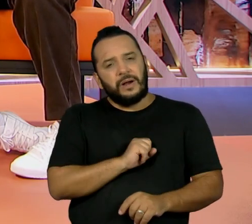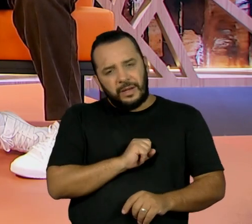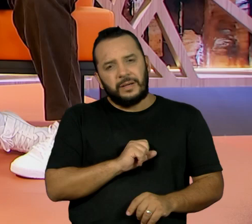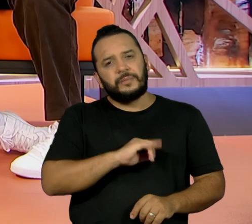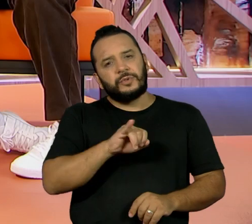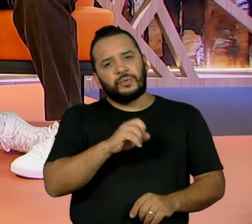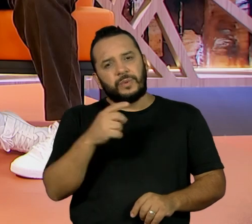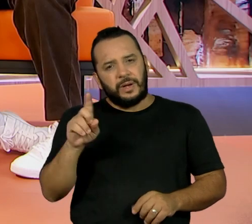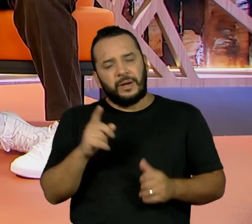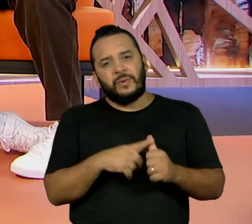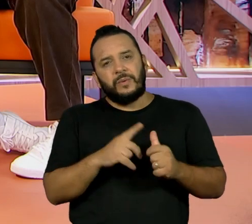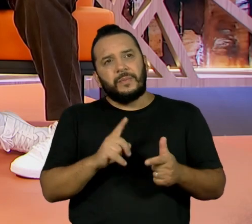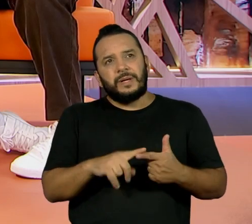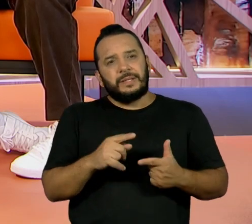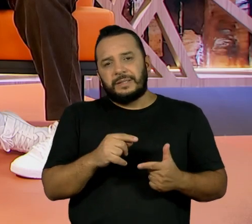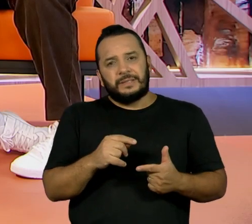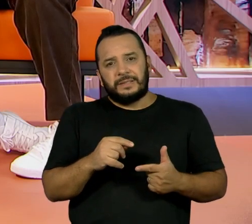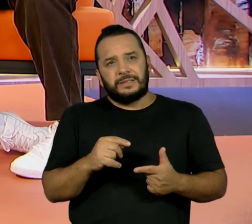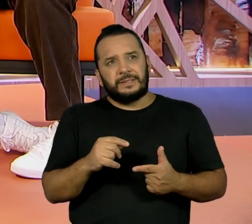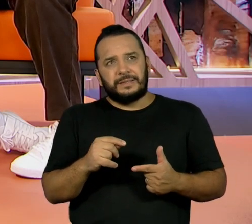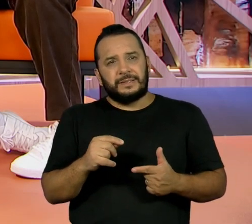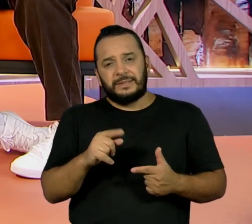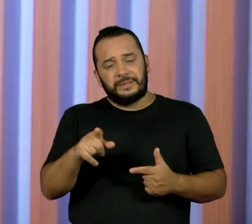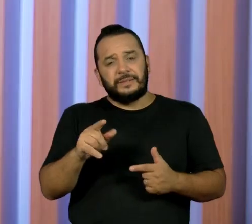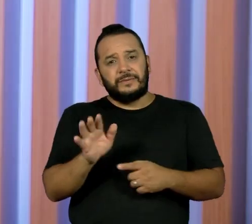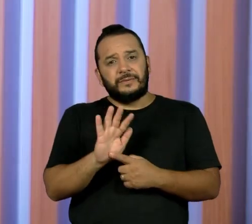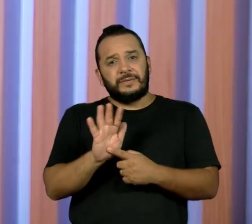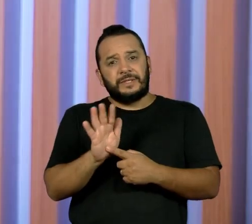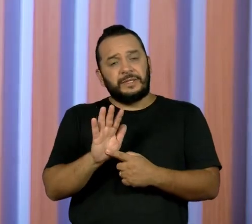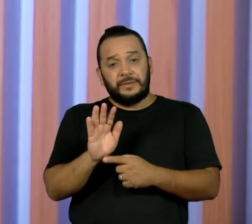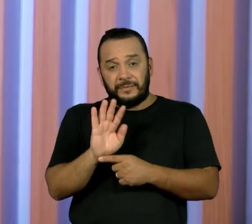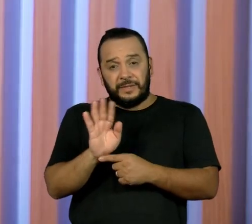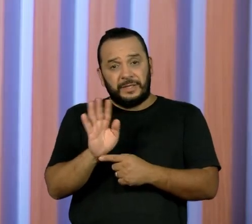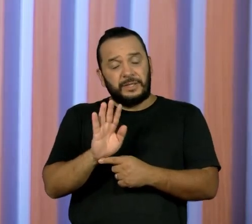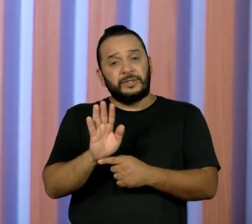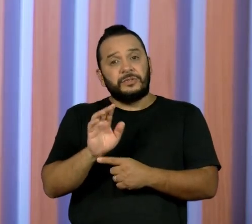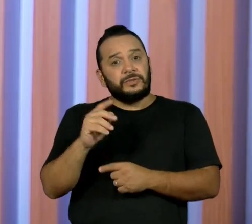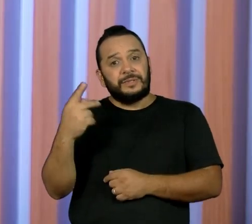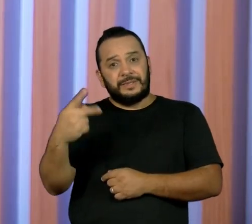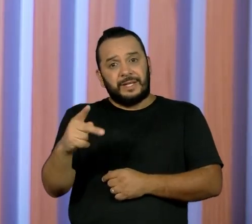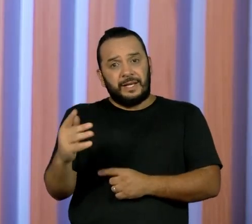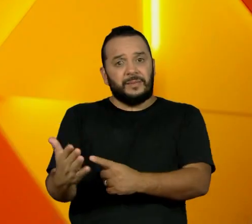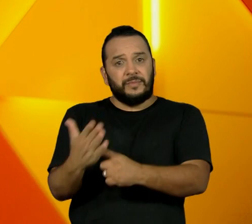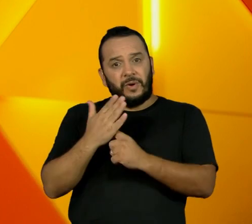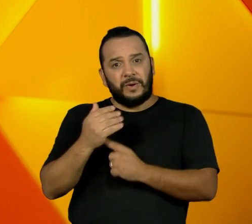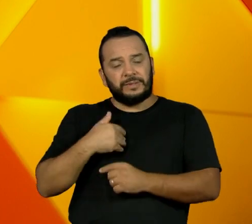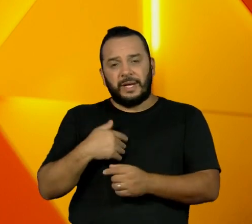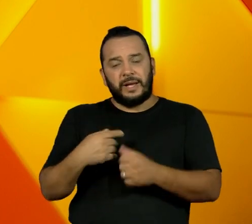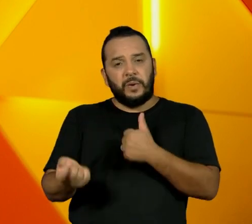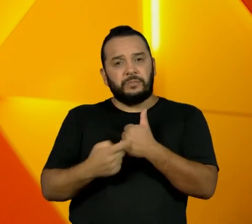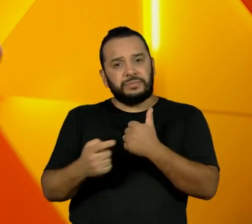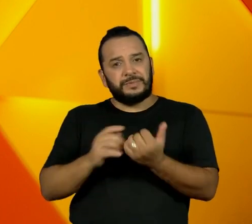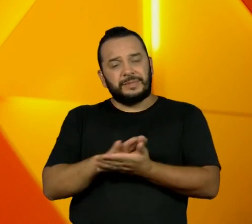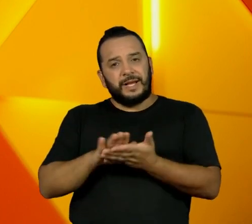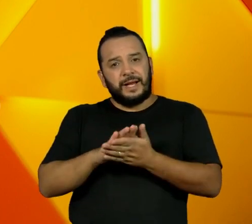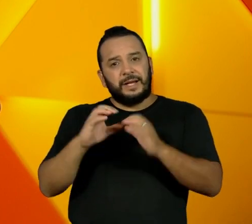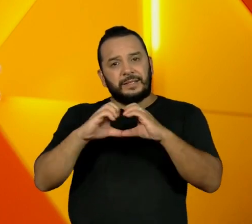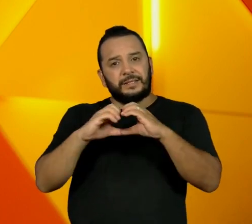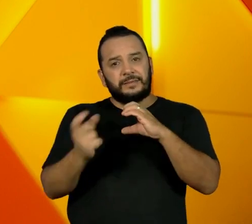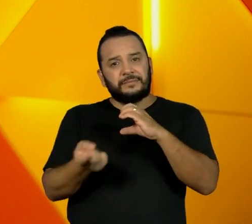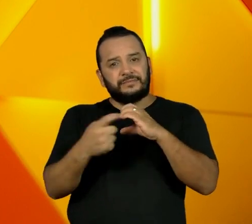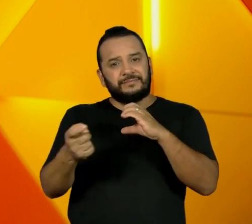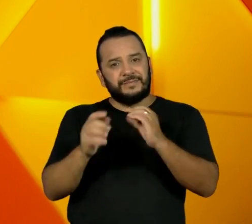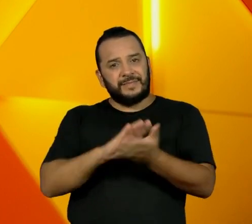conteúdo dele, mas aí eu sou impactado pelo vídeo dele e não faço nada. Não tomo nenhuma ação. Não reage, né? E aí Exato. a ação é